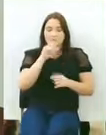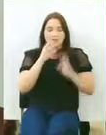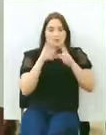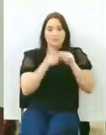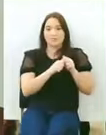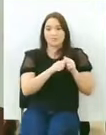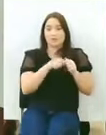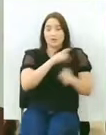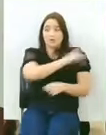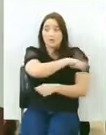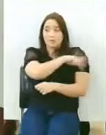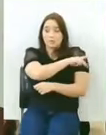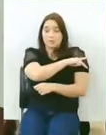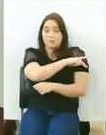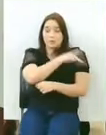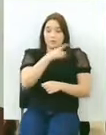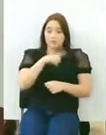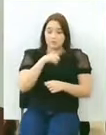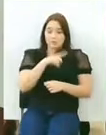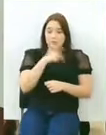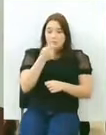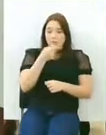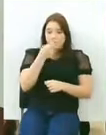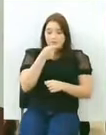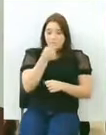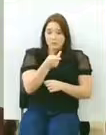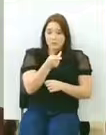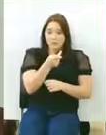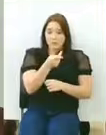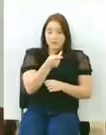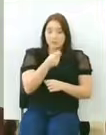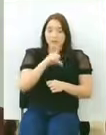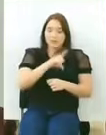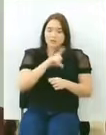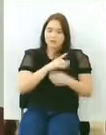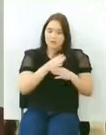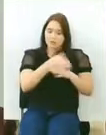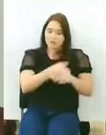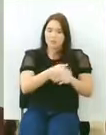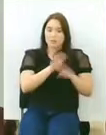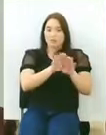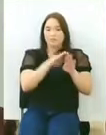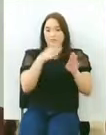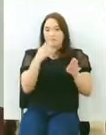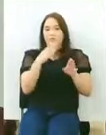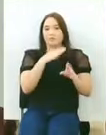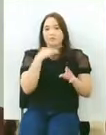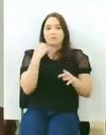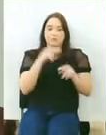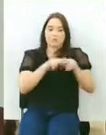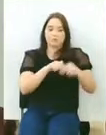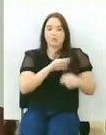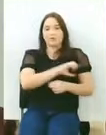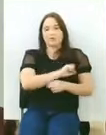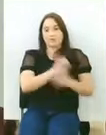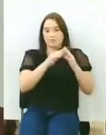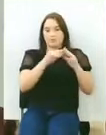Epafrodito. Paulo disse que Epafrodito chegou às portas da morte por amor à igreja.